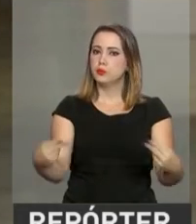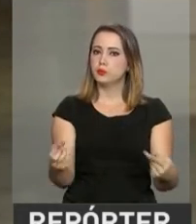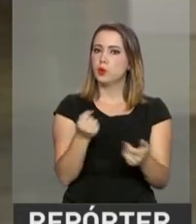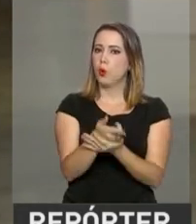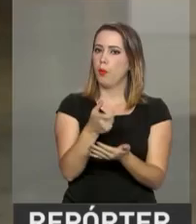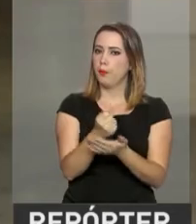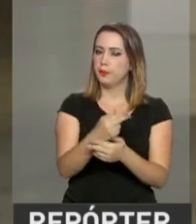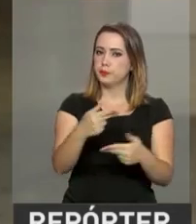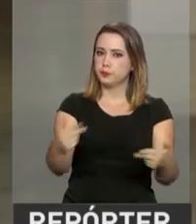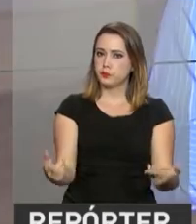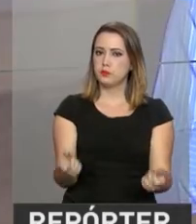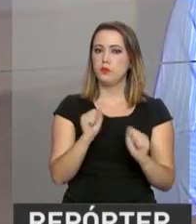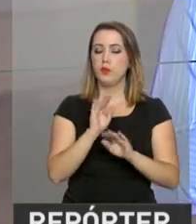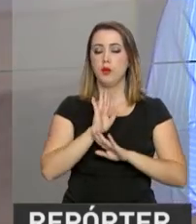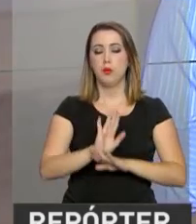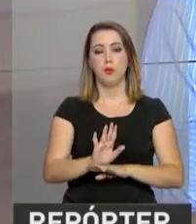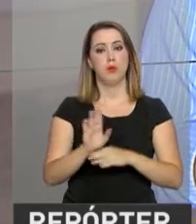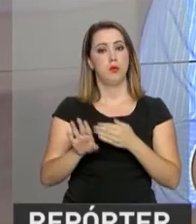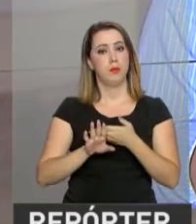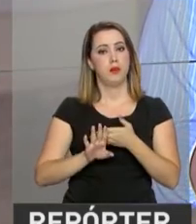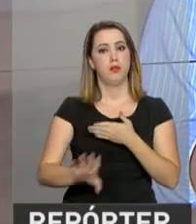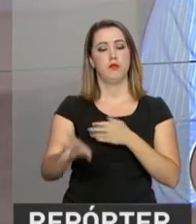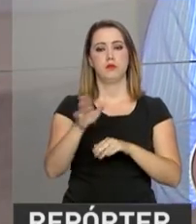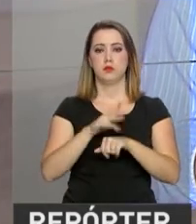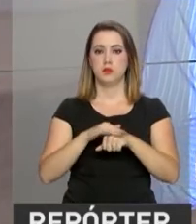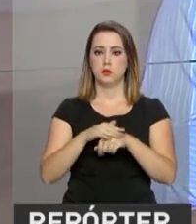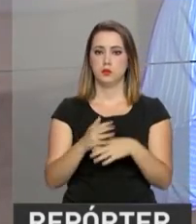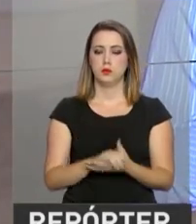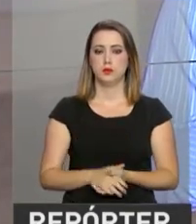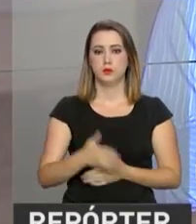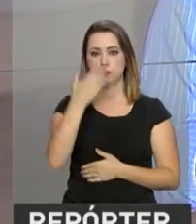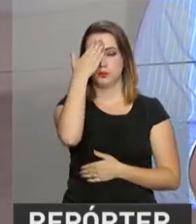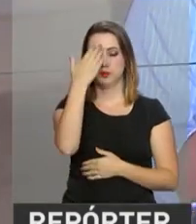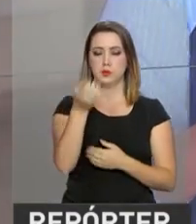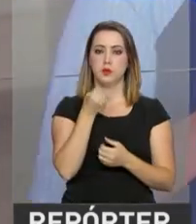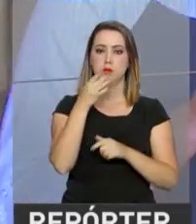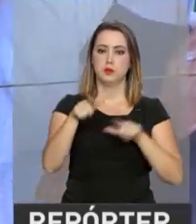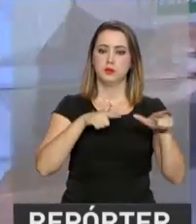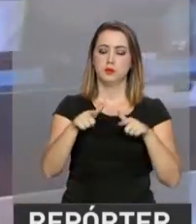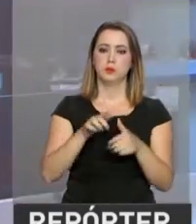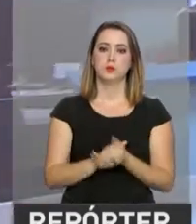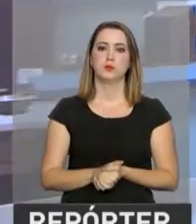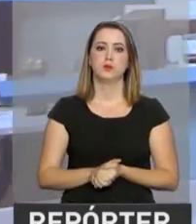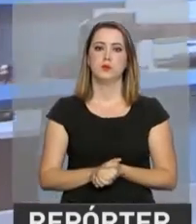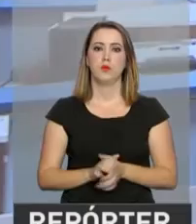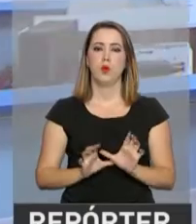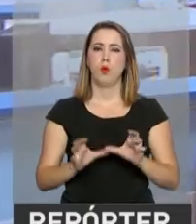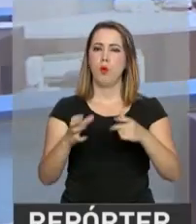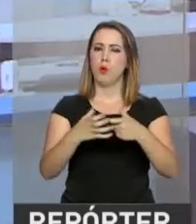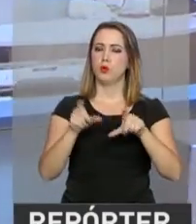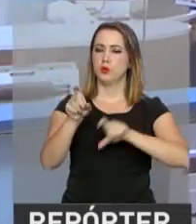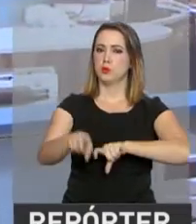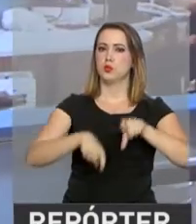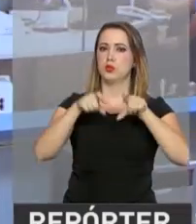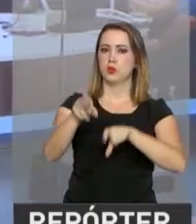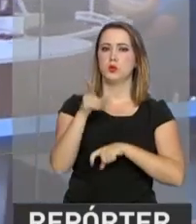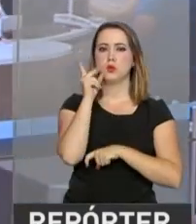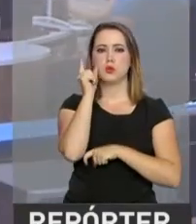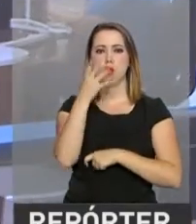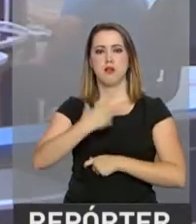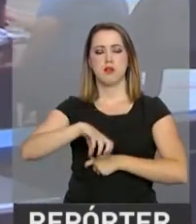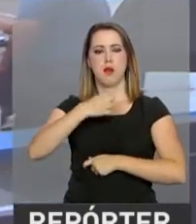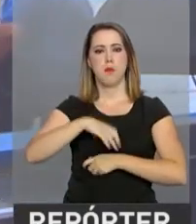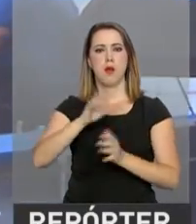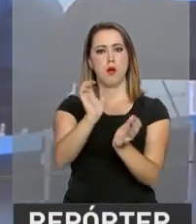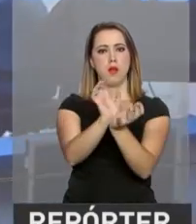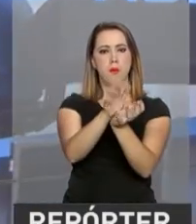doença. José Luiz. Obrigado, Luana, pelas informações. Bom trabalho por aí. Agricultores do Ceará, Bahia, Pernambuco e